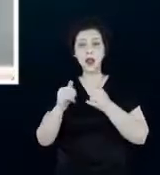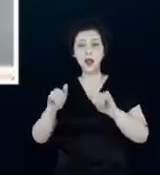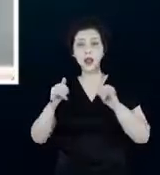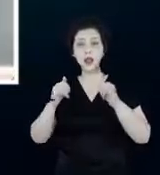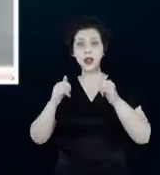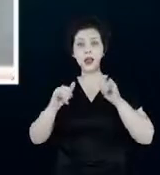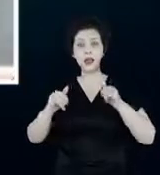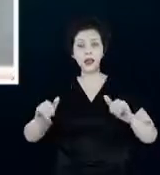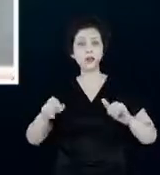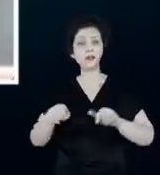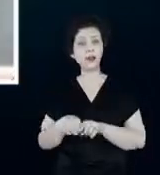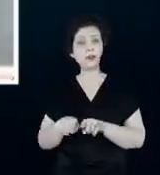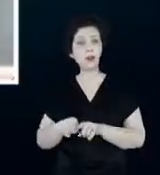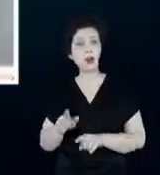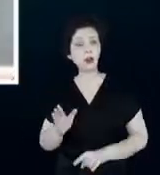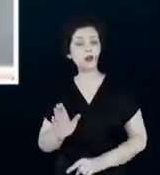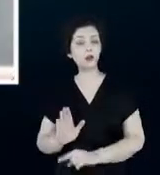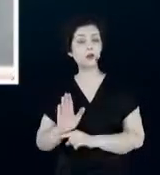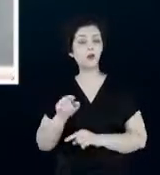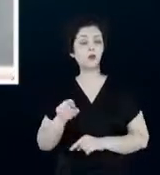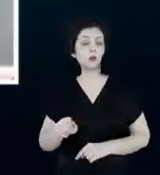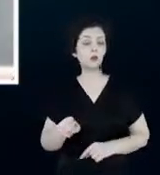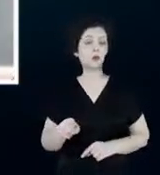para ajudar, né,